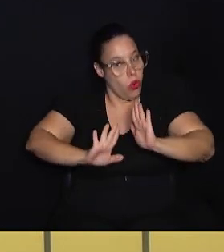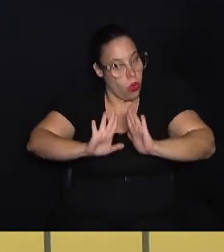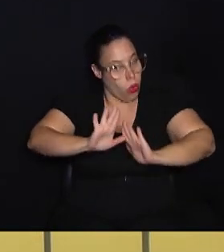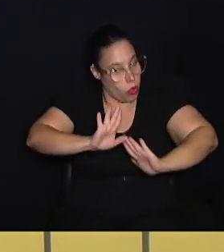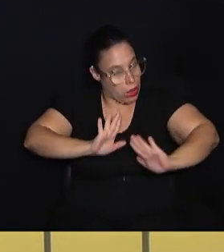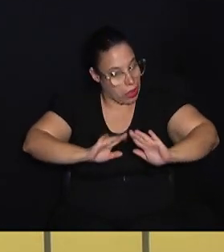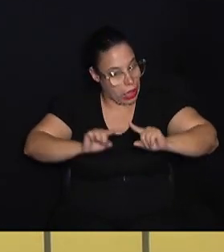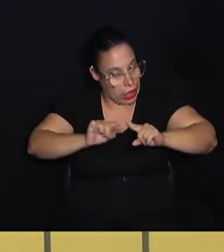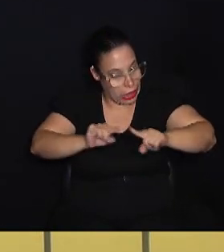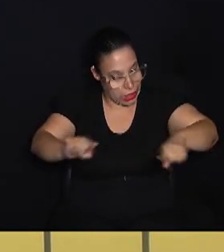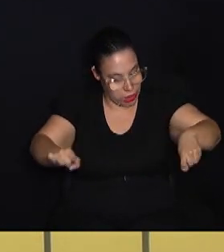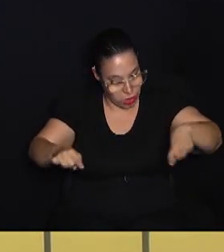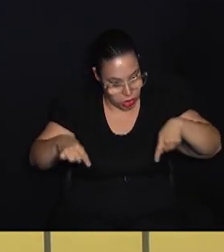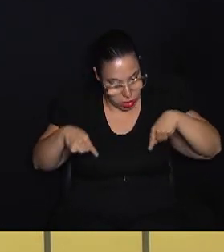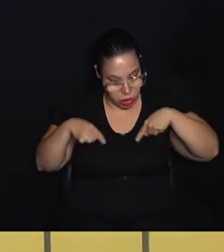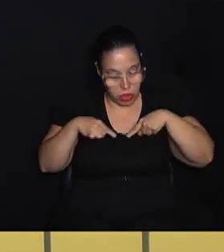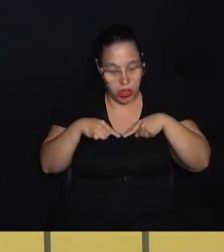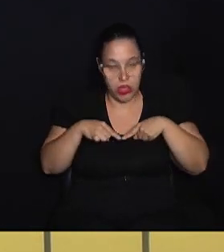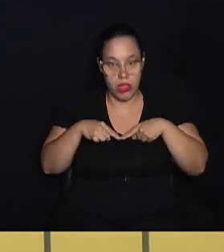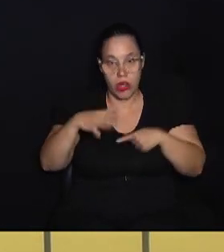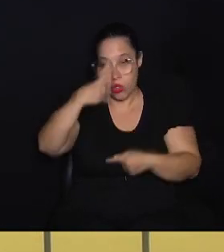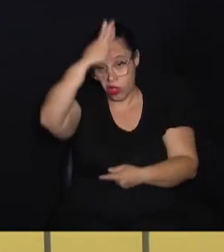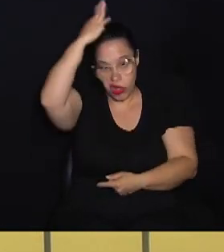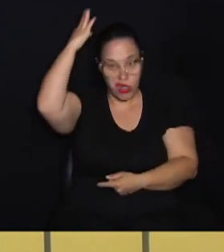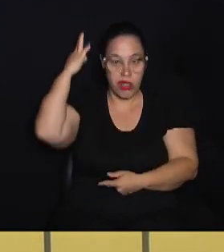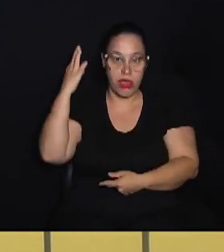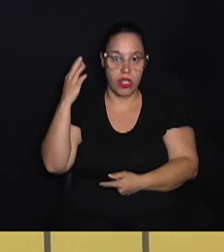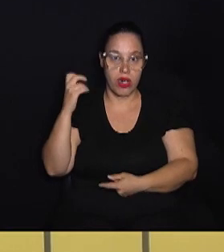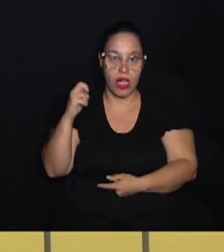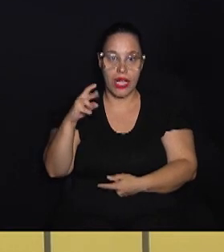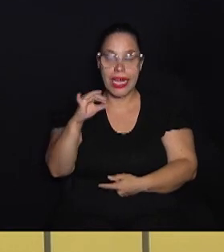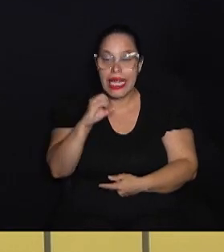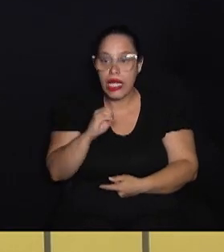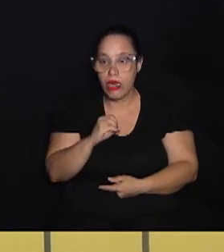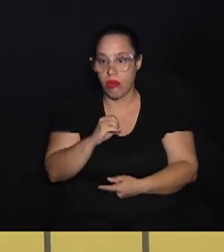Então, aquilo que o tenente disse, olha, precisa fazer acero.